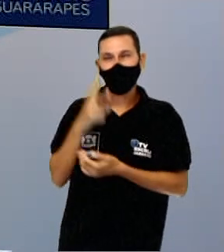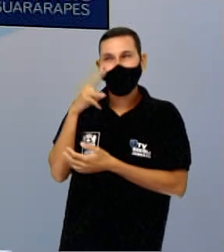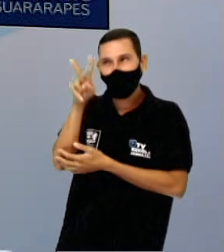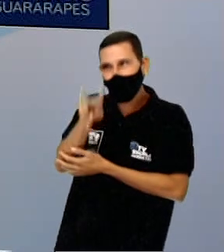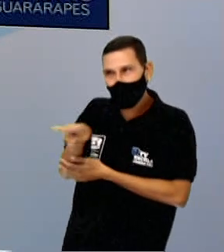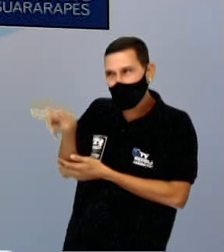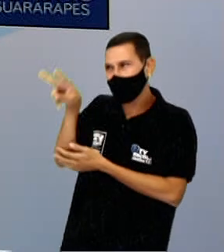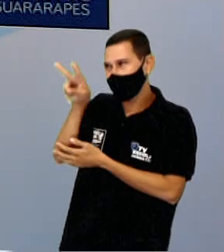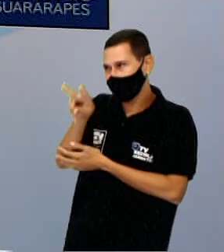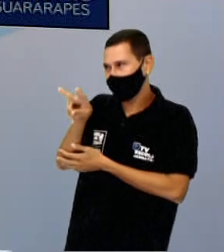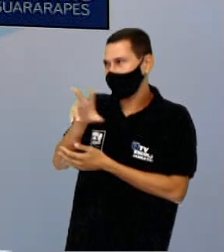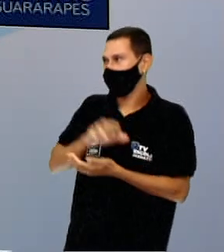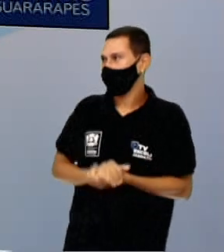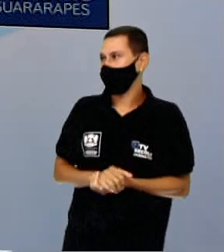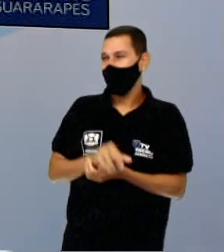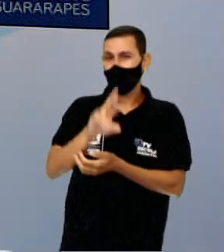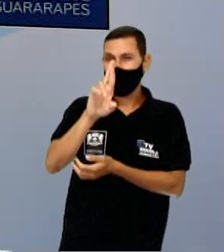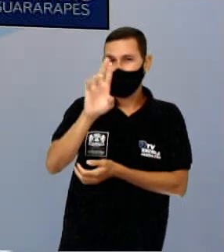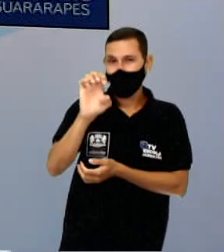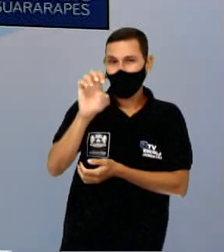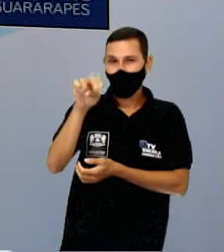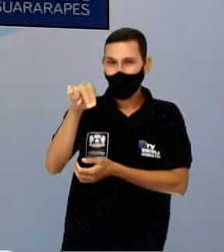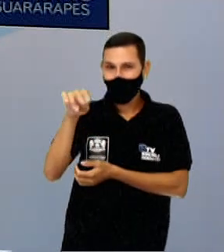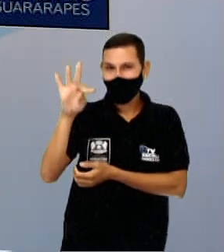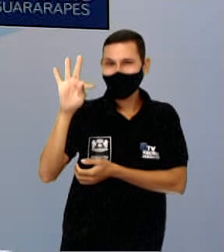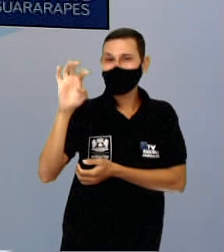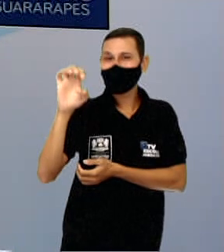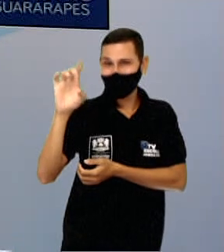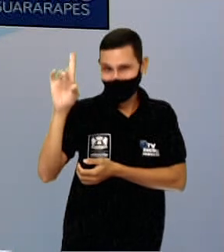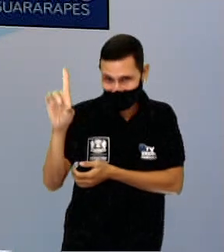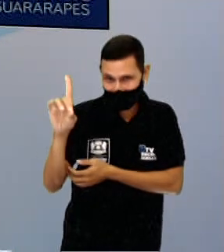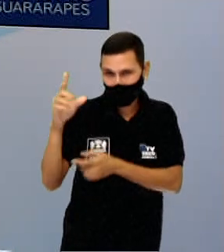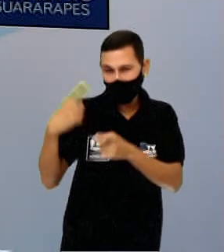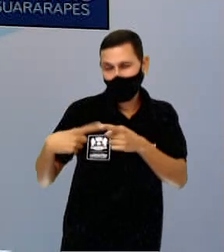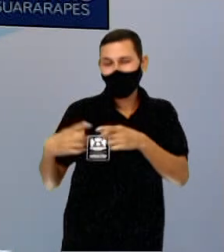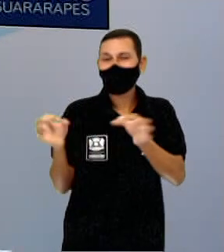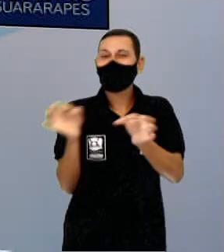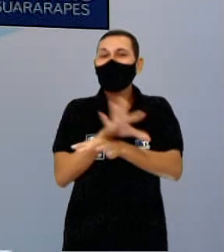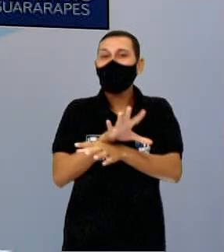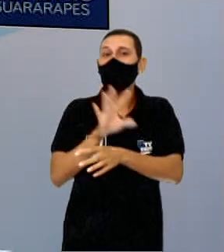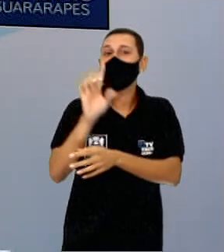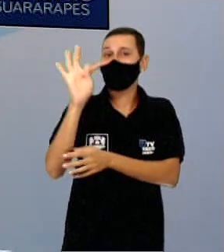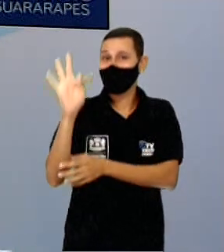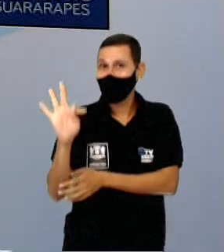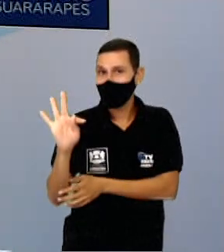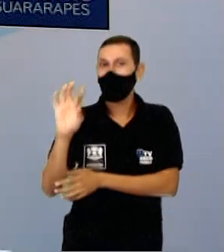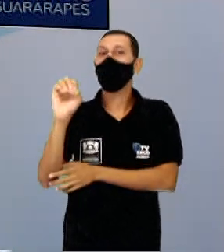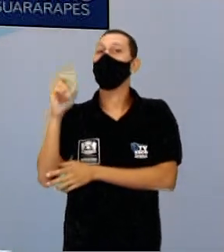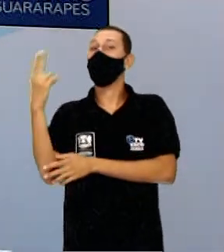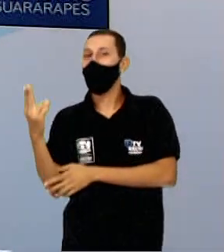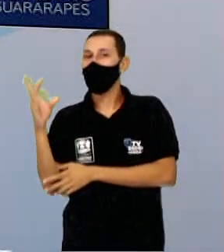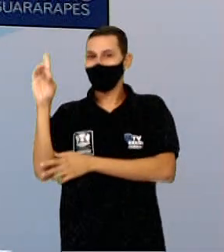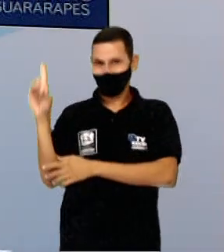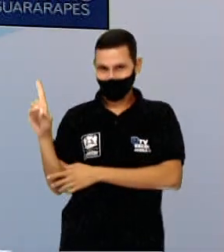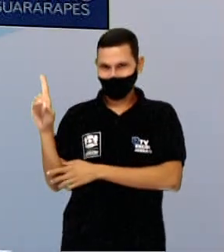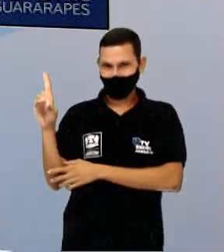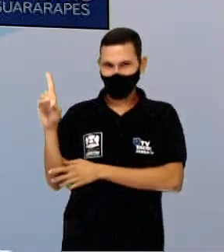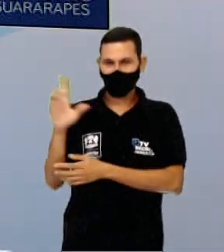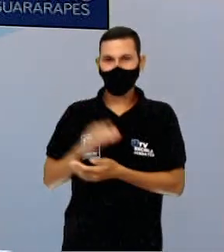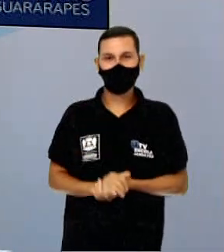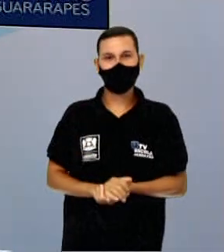Porque aqui está rented. Porque o final dele é T ou D, certo, gente? Então, ó,